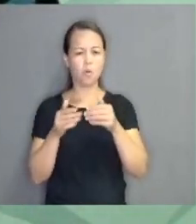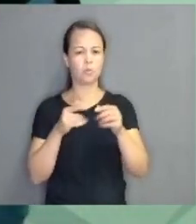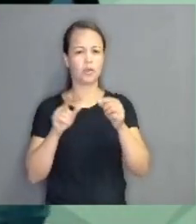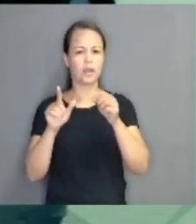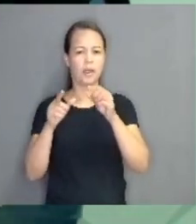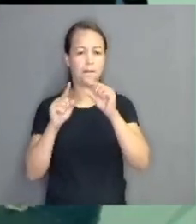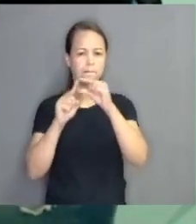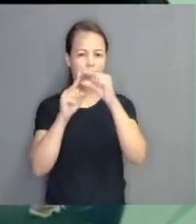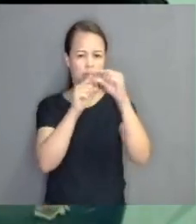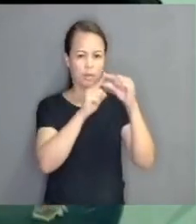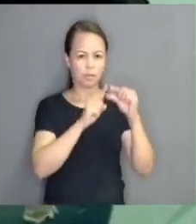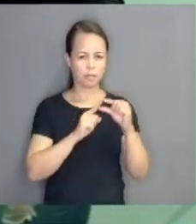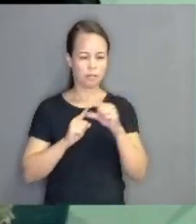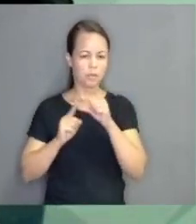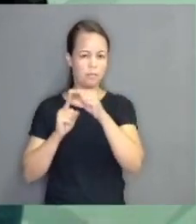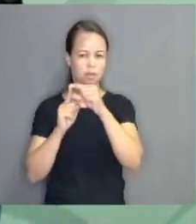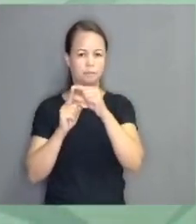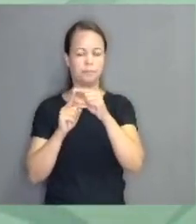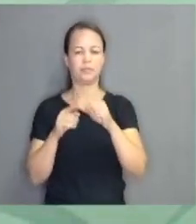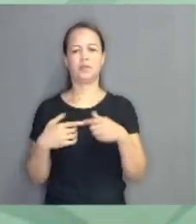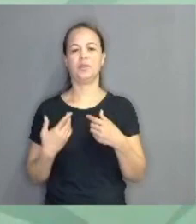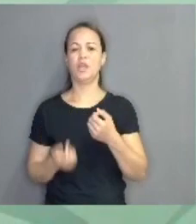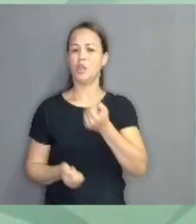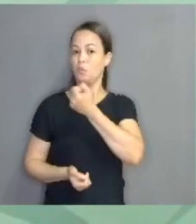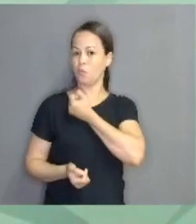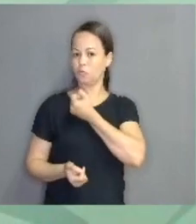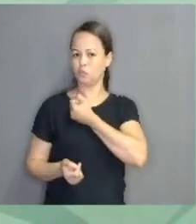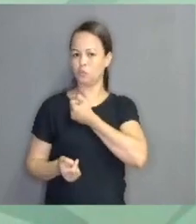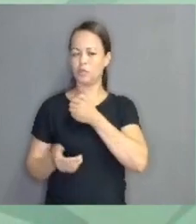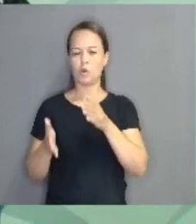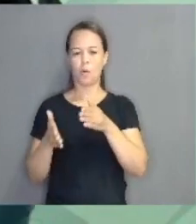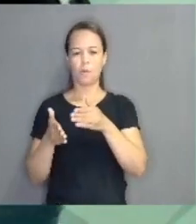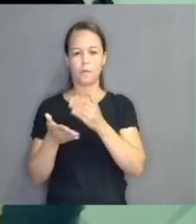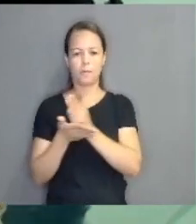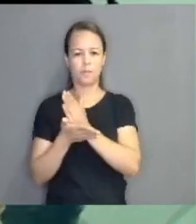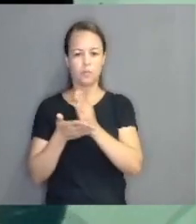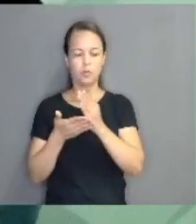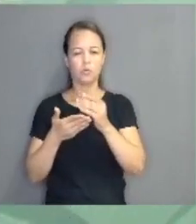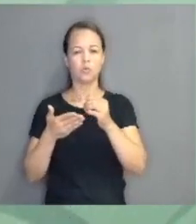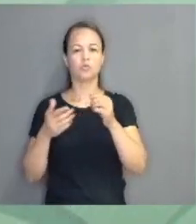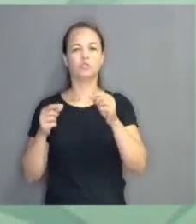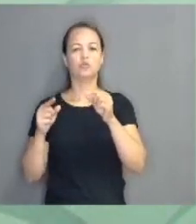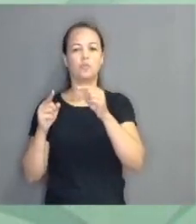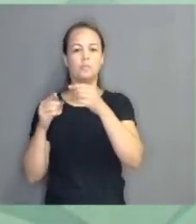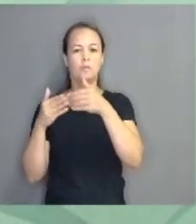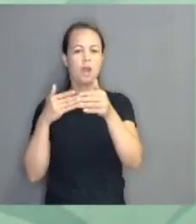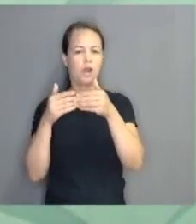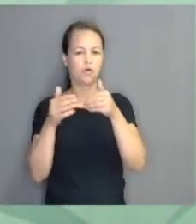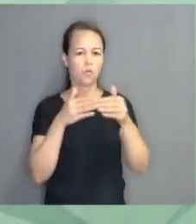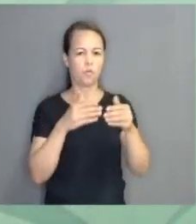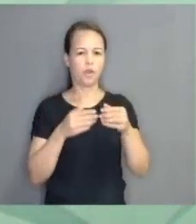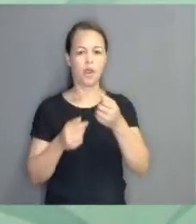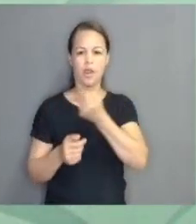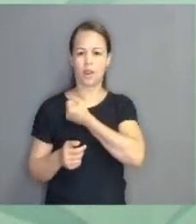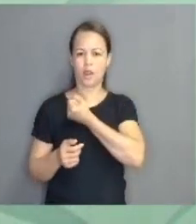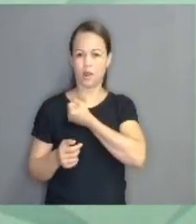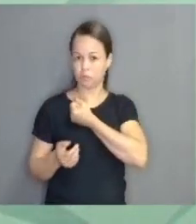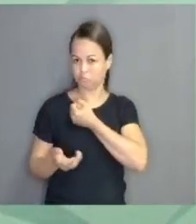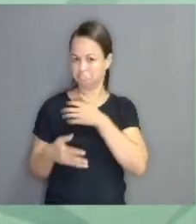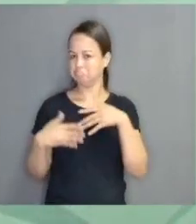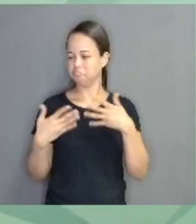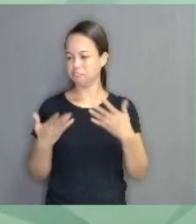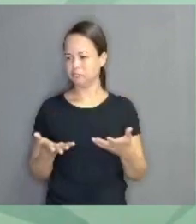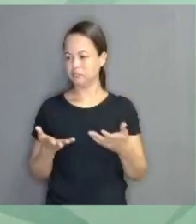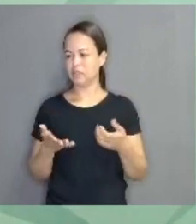com esses números eu posso formar qualquer algarismo. E para que servem as letras?